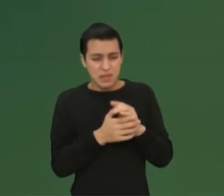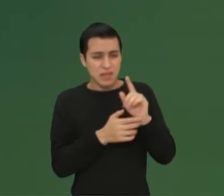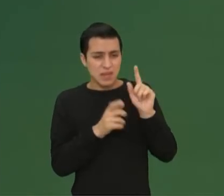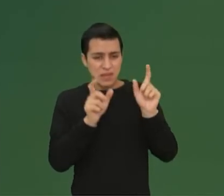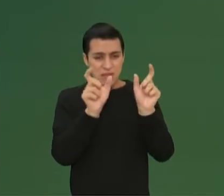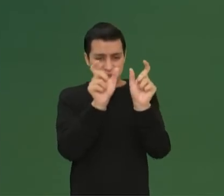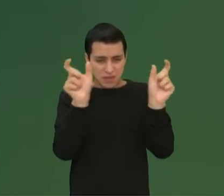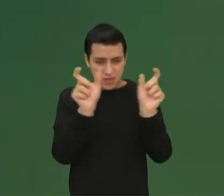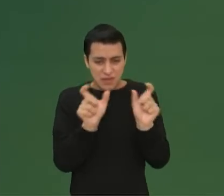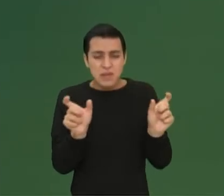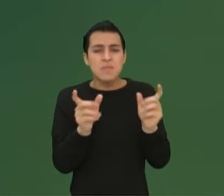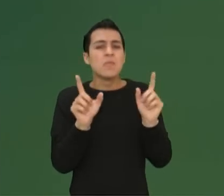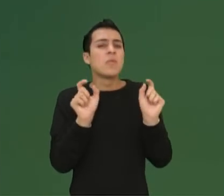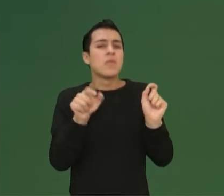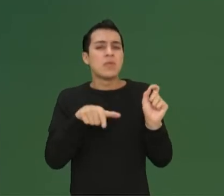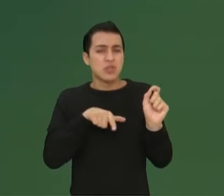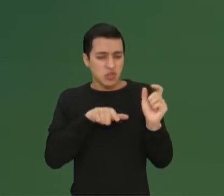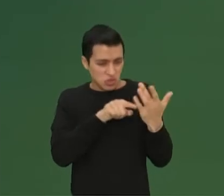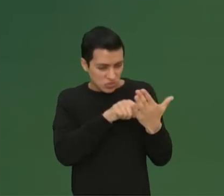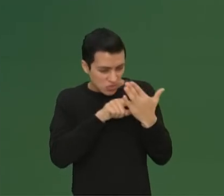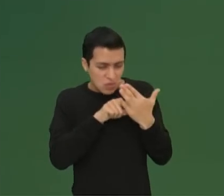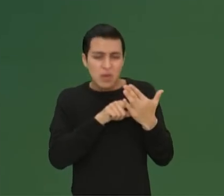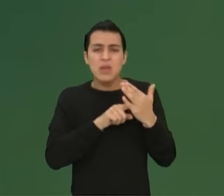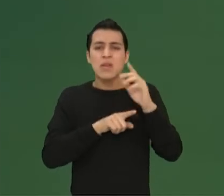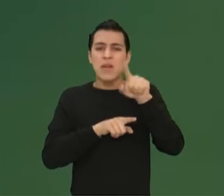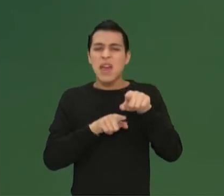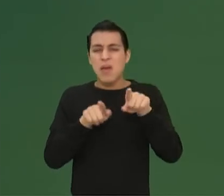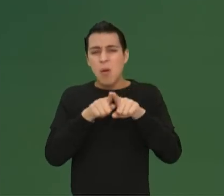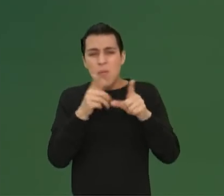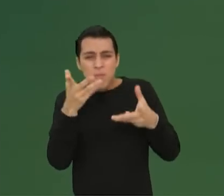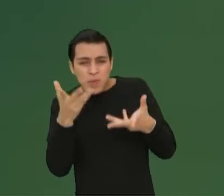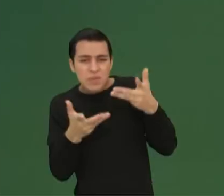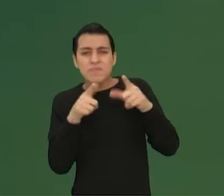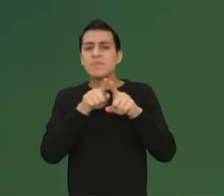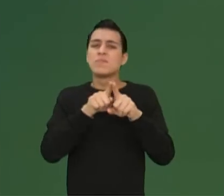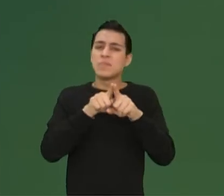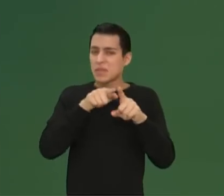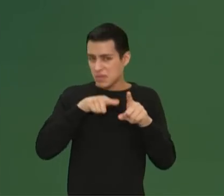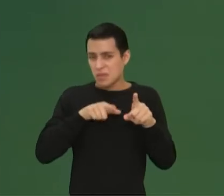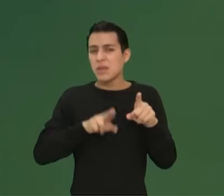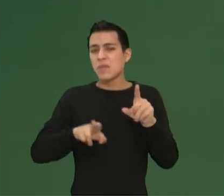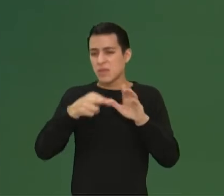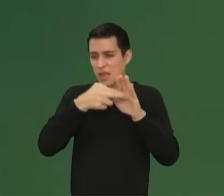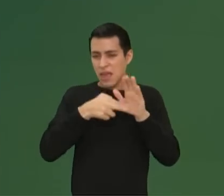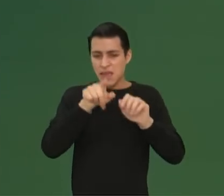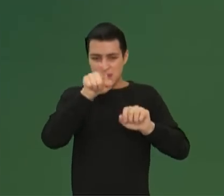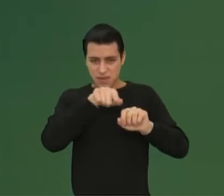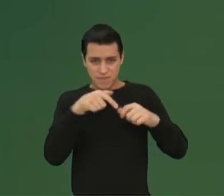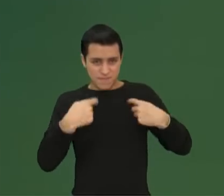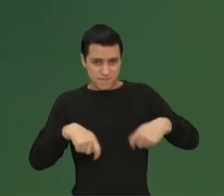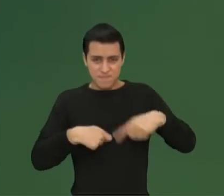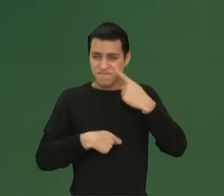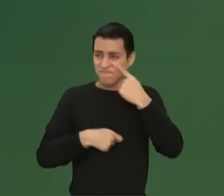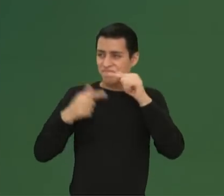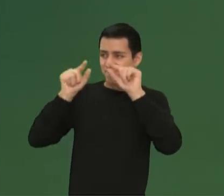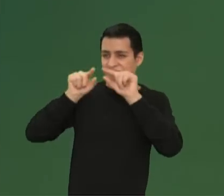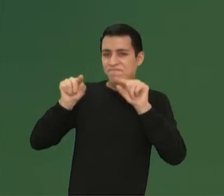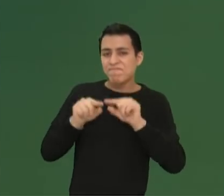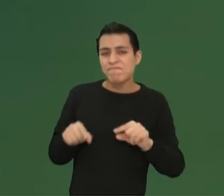locuções conjuntivas, que indicam uma proporção, também se aplica a crase,